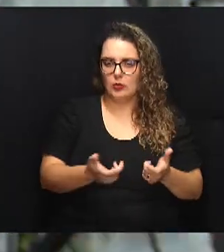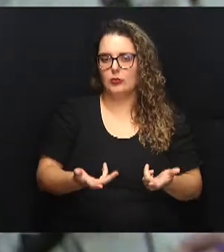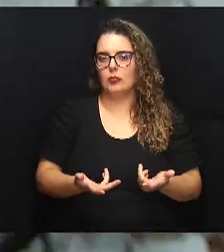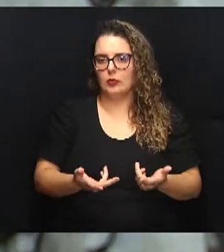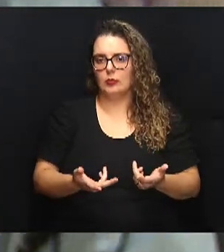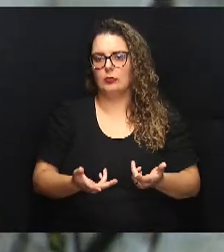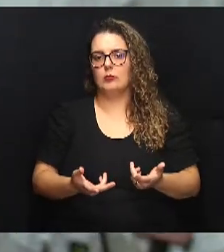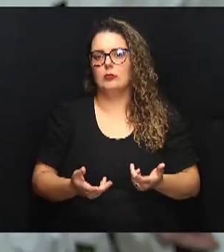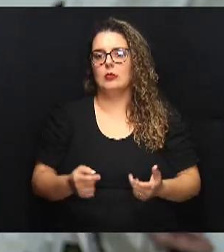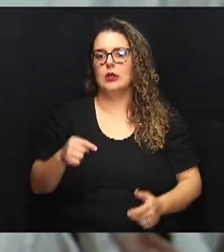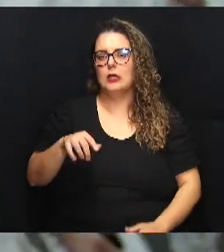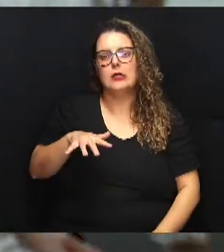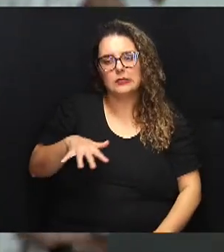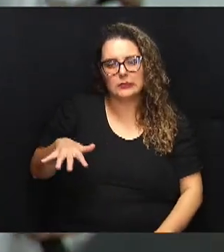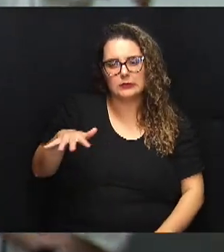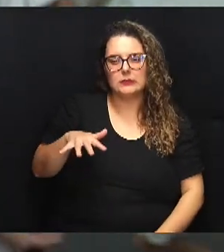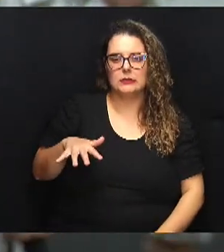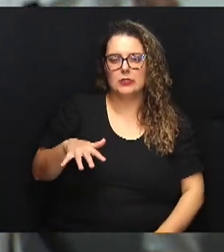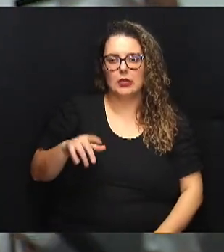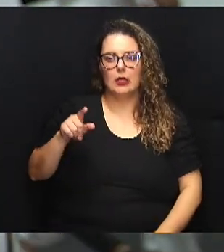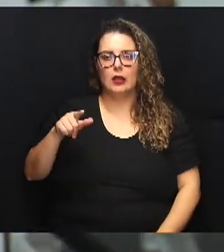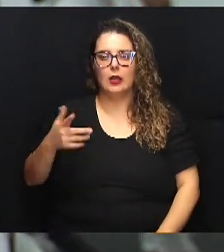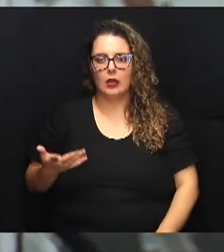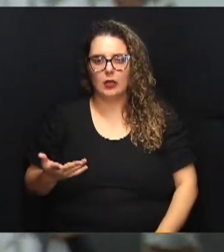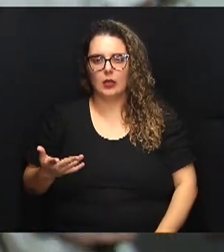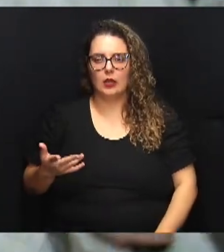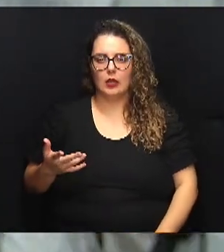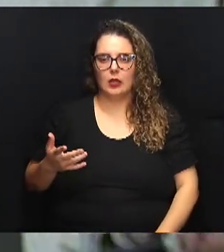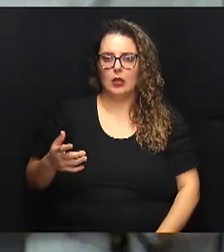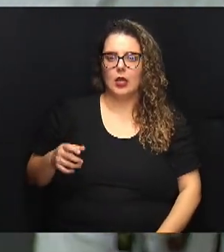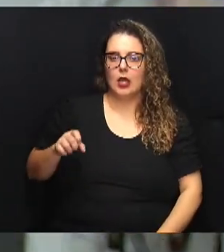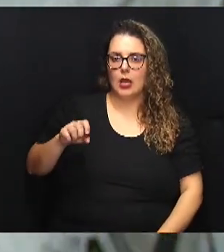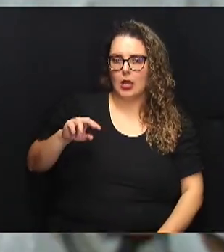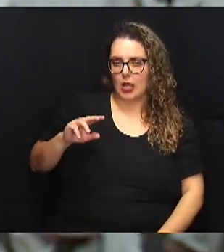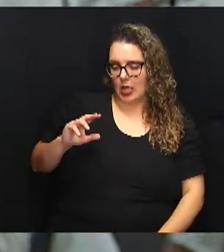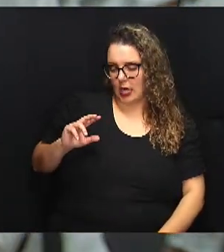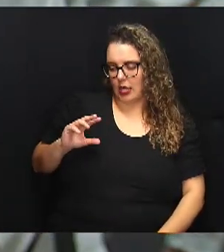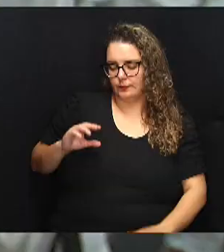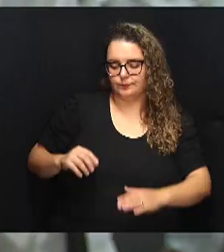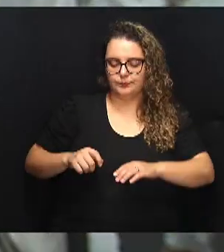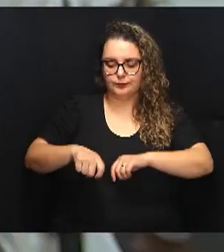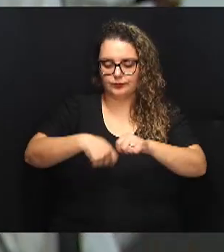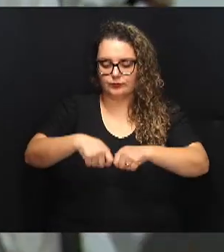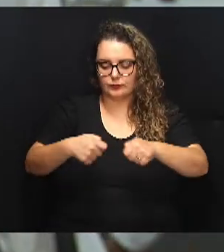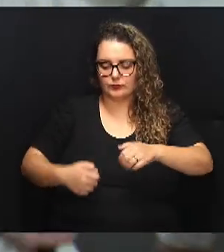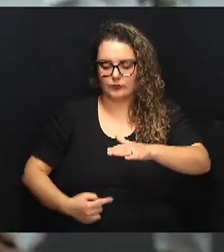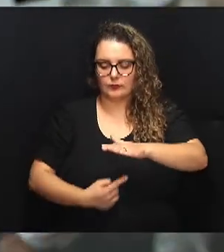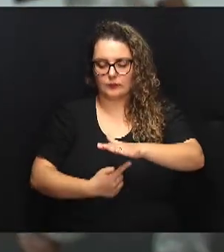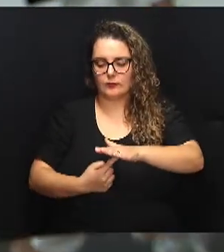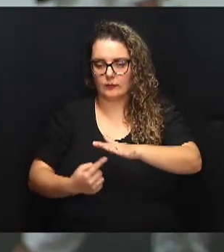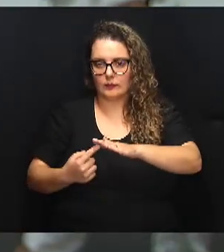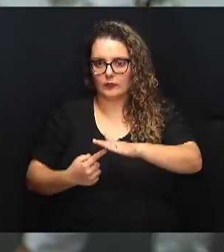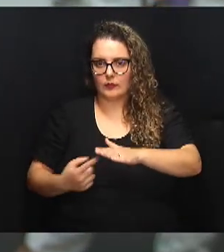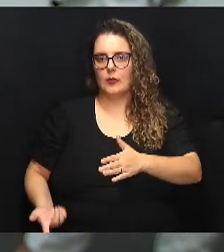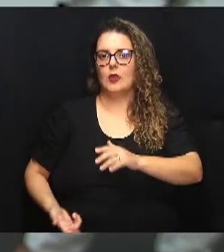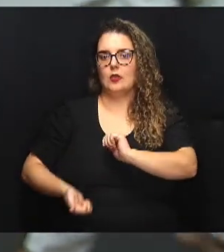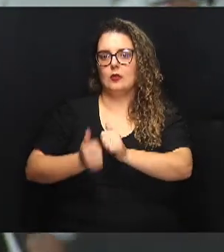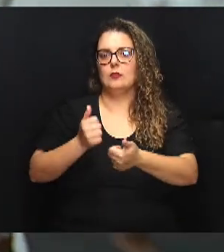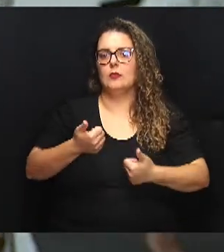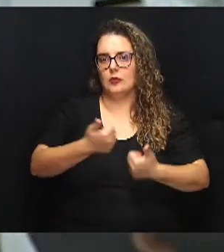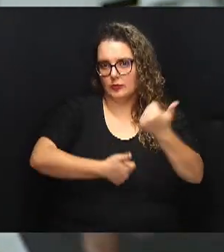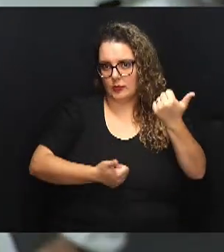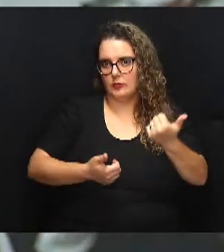Então essa parte ela seria o que é a chuteira para o futebol. Tem que ter para praticar esse esporte. Não é muito o nosso